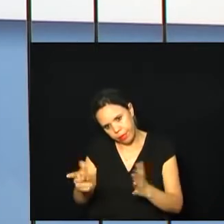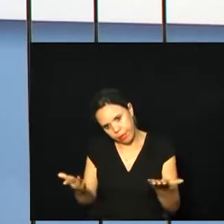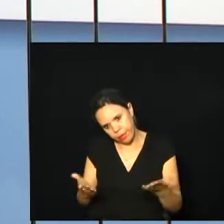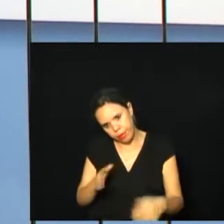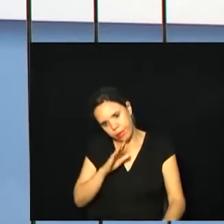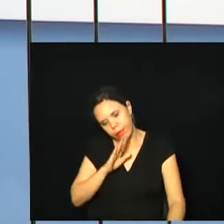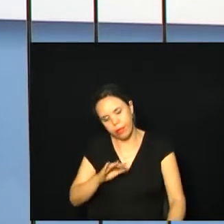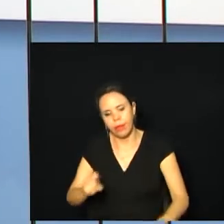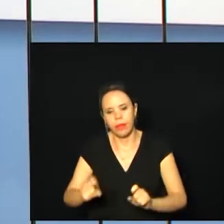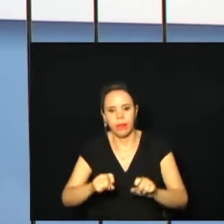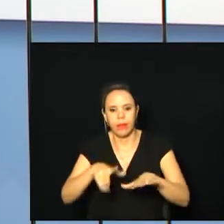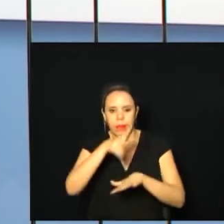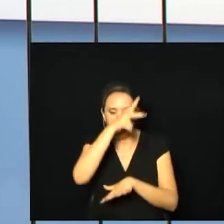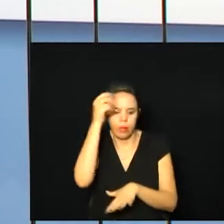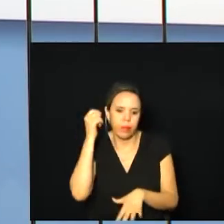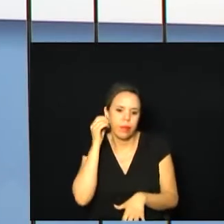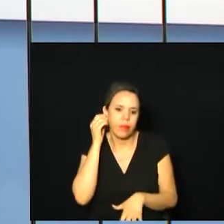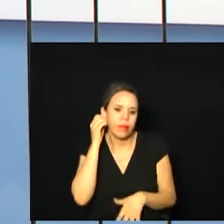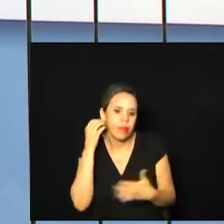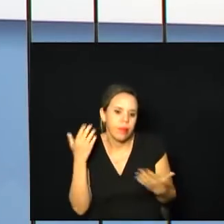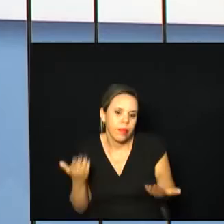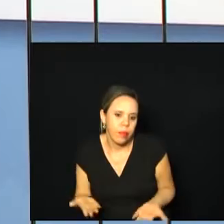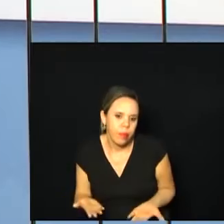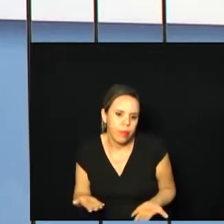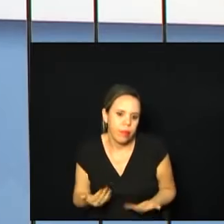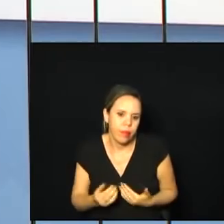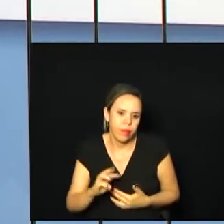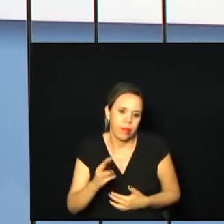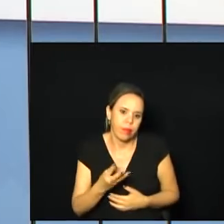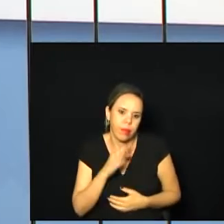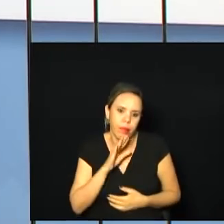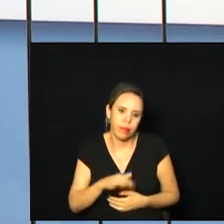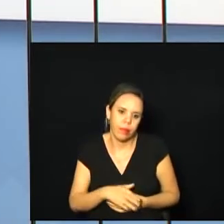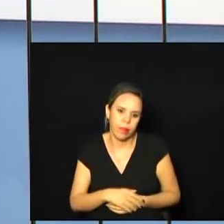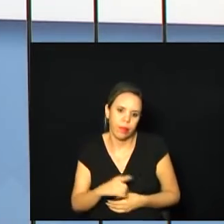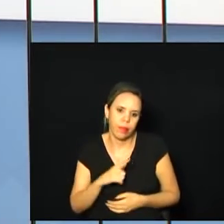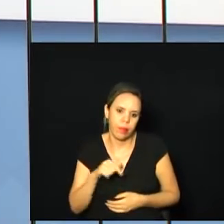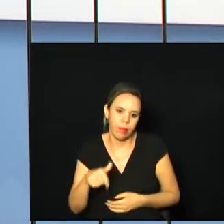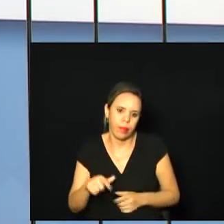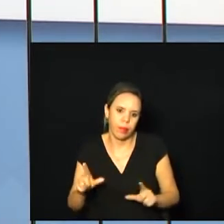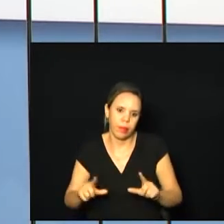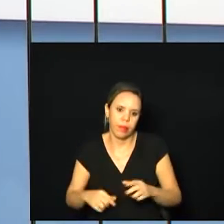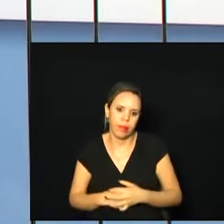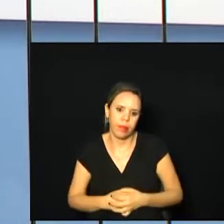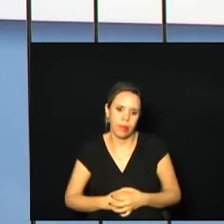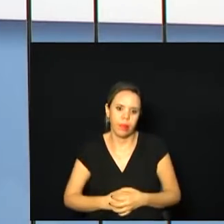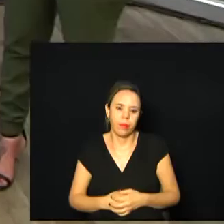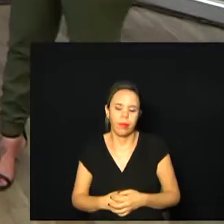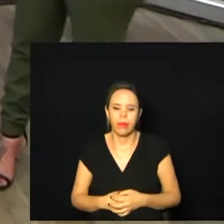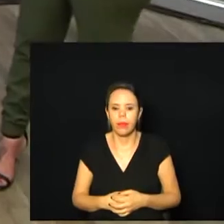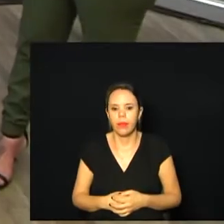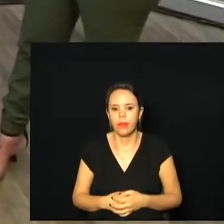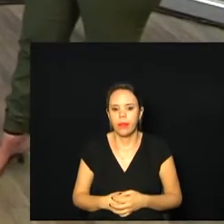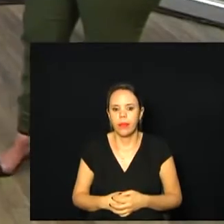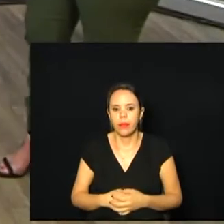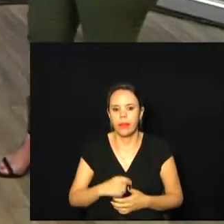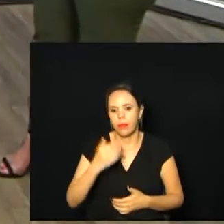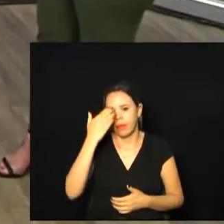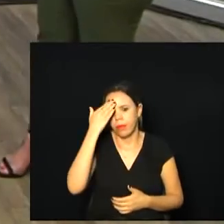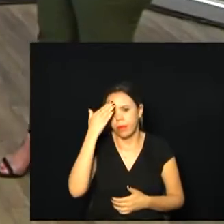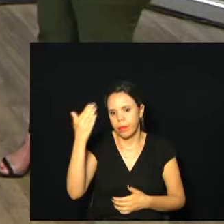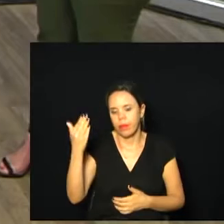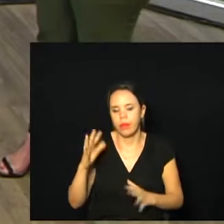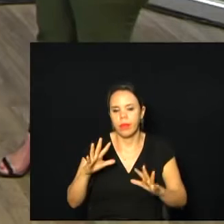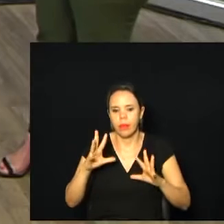esta audiência pública, então, a partir das 3 horas da tarde, aqui na Câmara Municipal. Mirna Abreu, muito obrigado